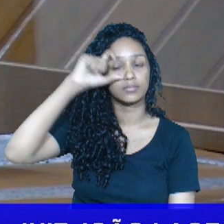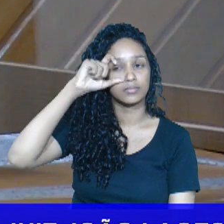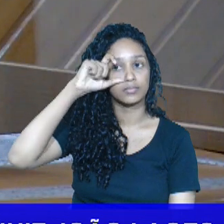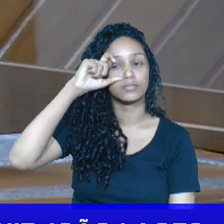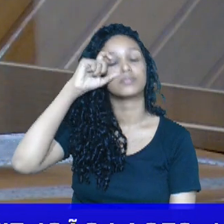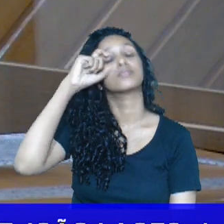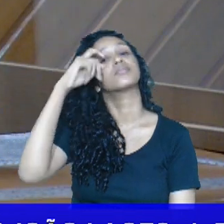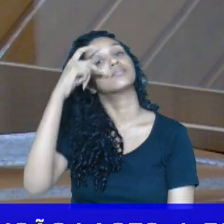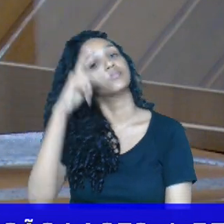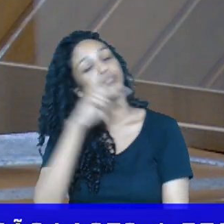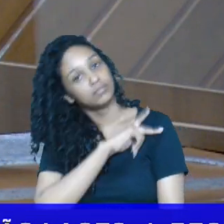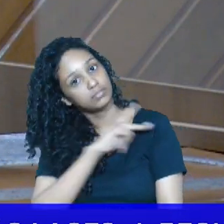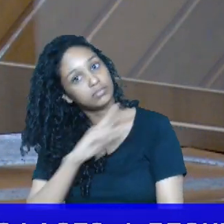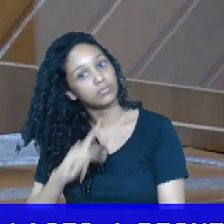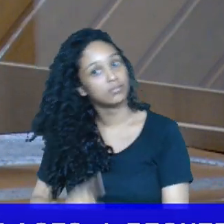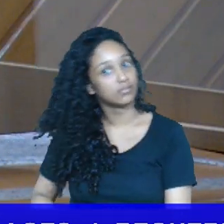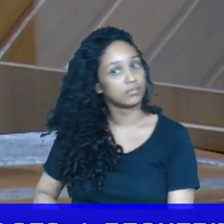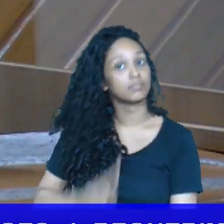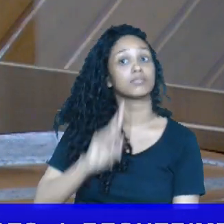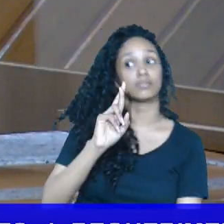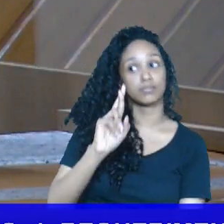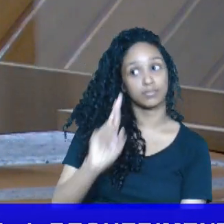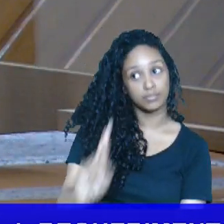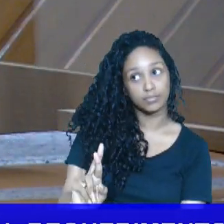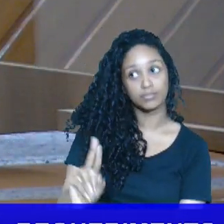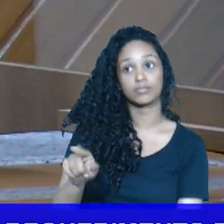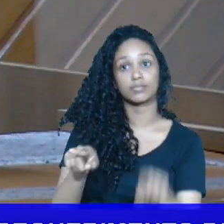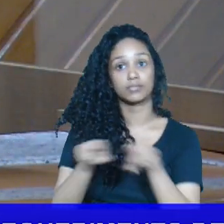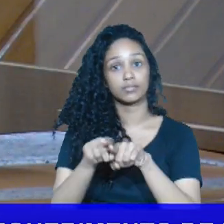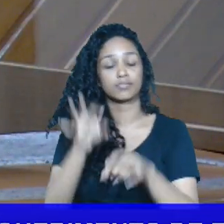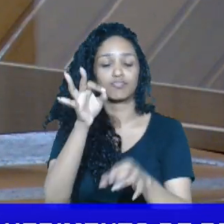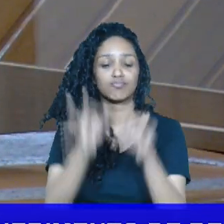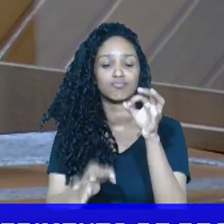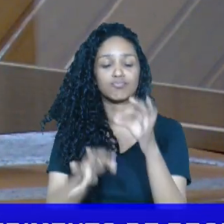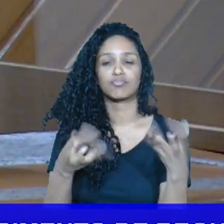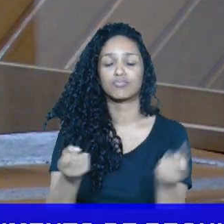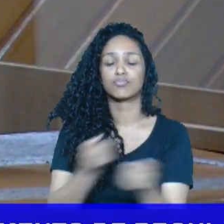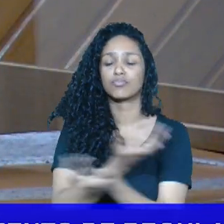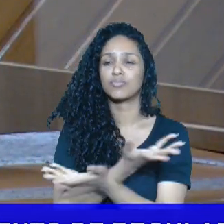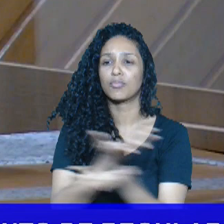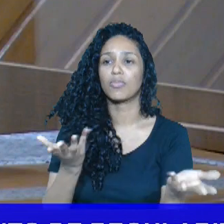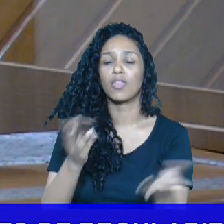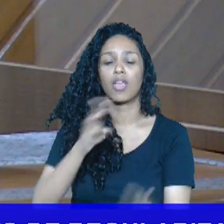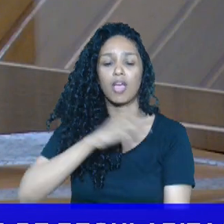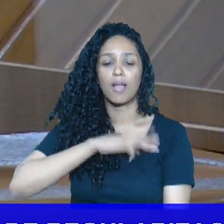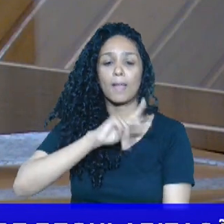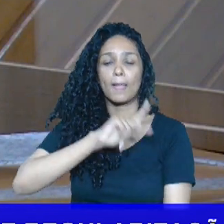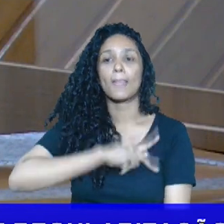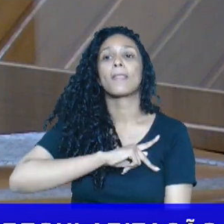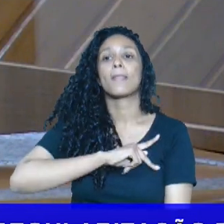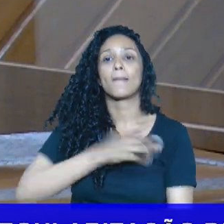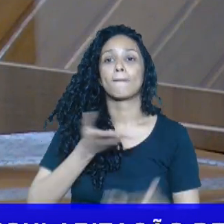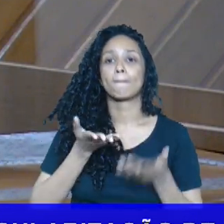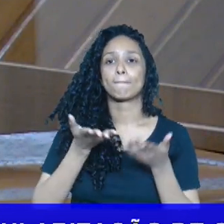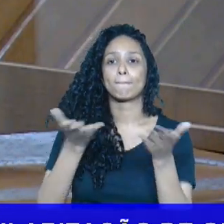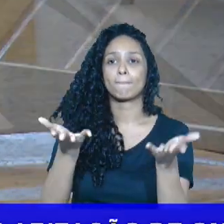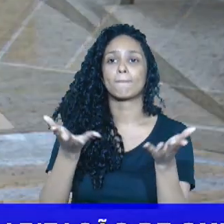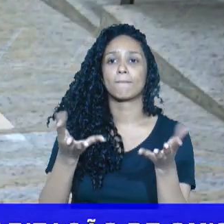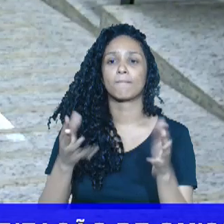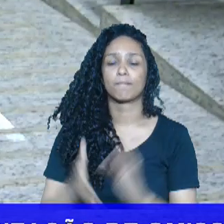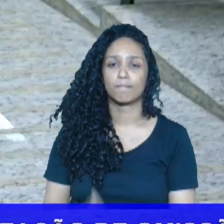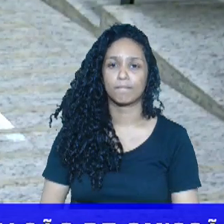Excelentíssimo presidente, excelentíssimo relator, excelentíssimos julgadores, senhoras e senhores, Ministério Público Eleitoral reitera o parecer